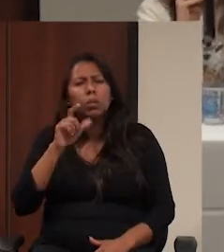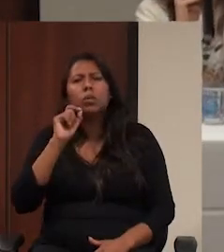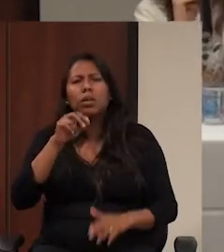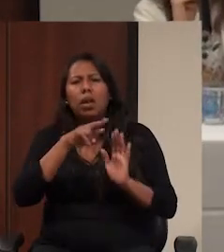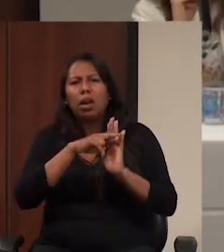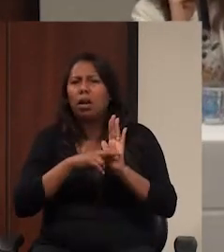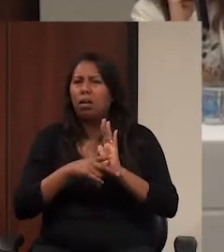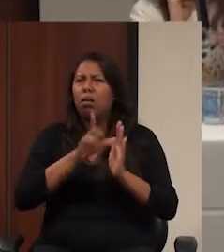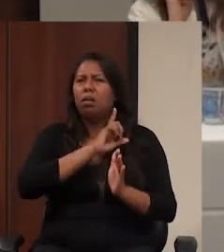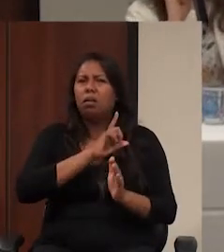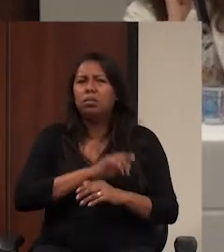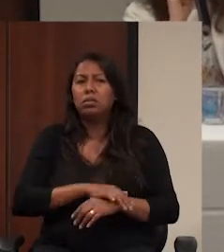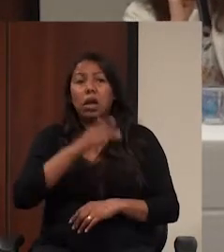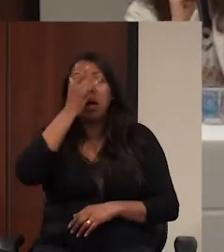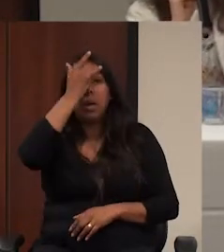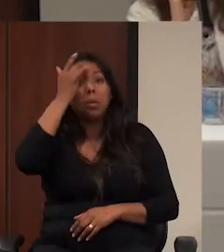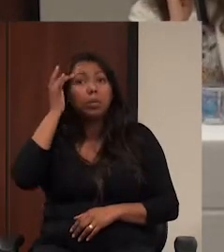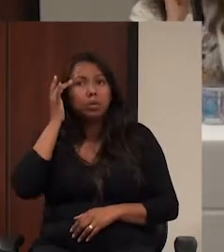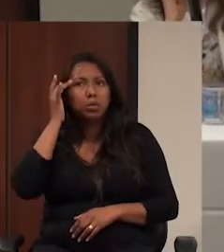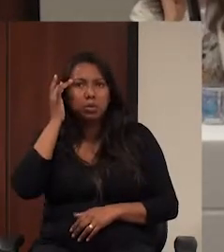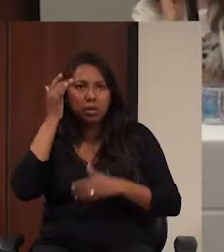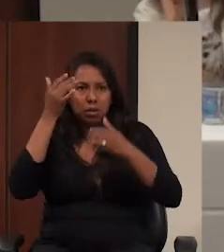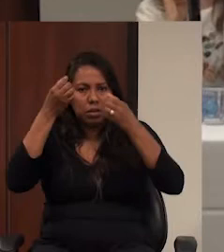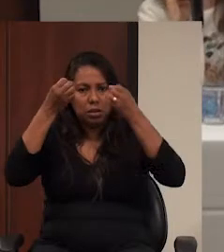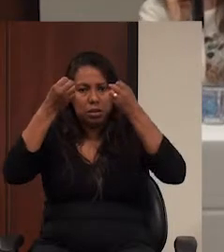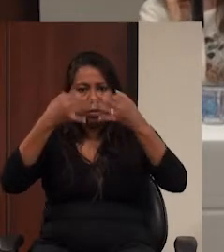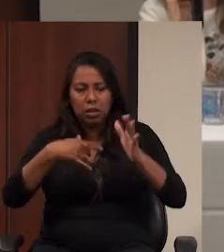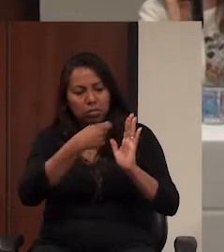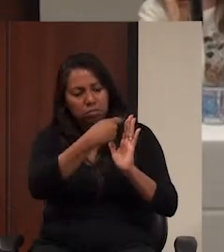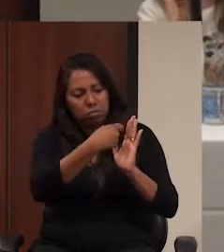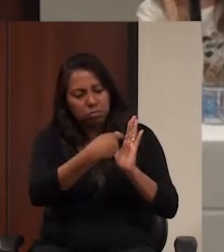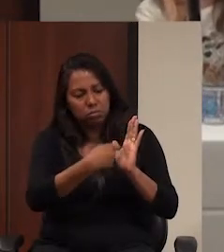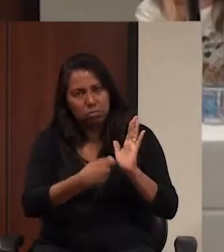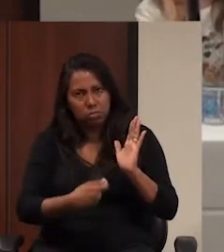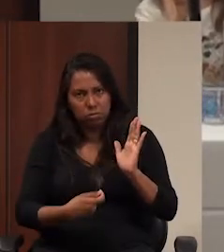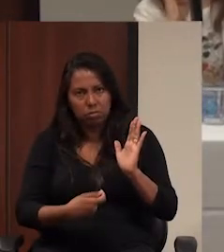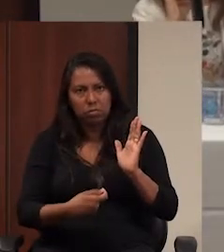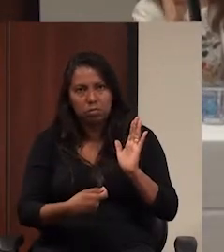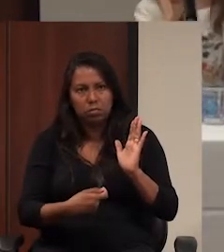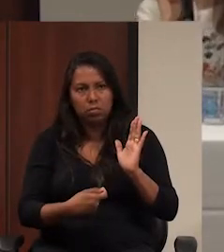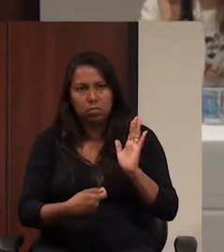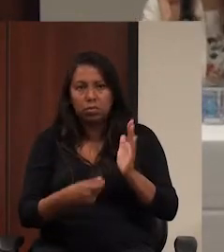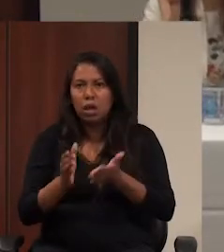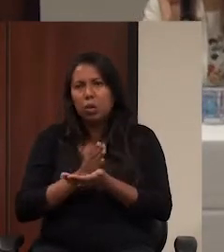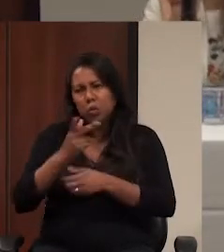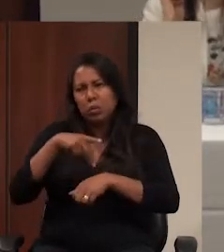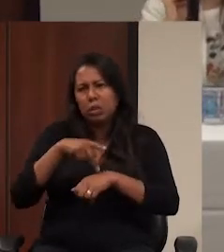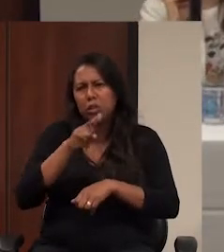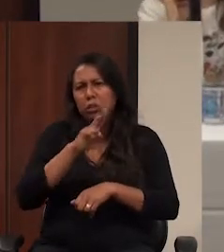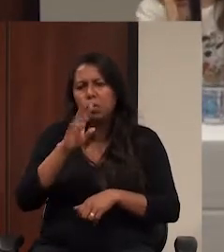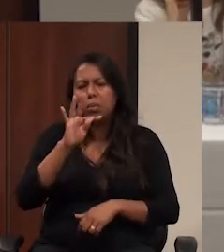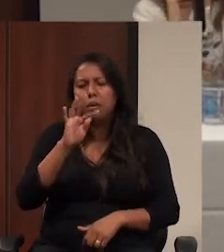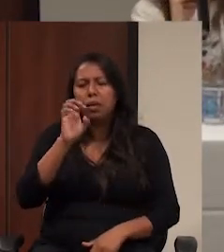antecipadas? Que a pessoa vai determinar, por exemplo, deixar escrito Em alguns países eles chamam testamento